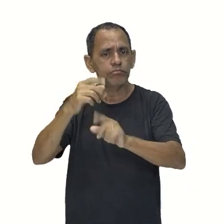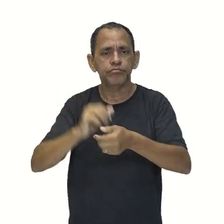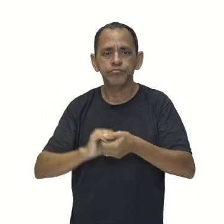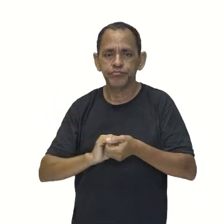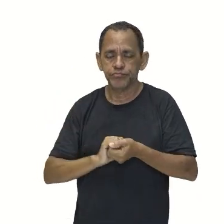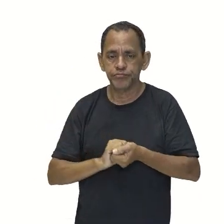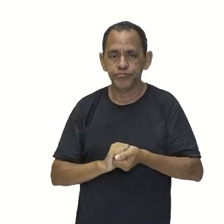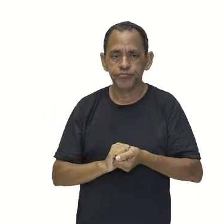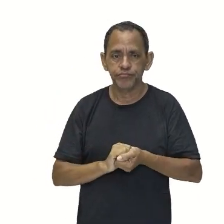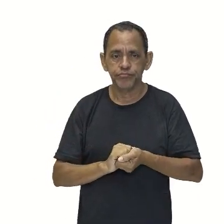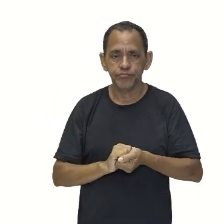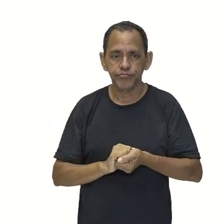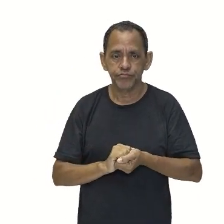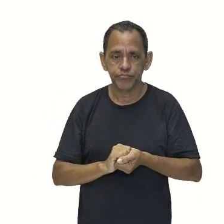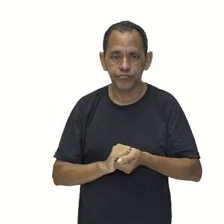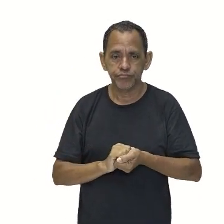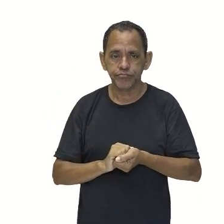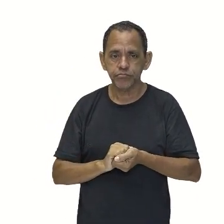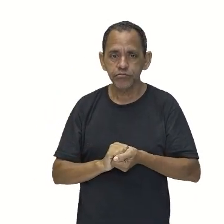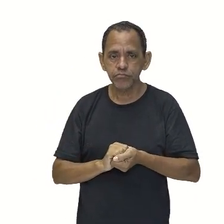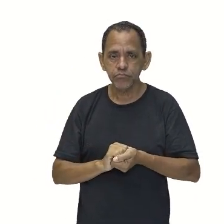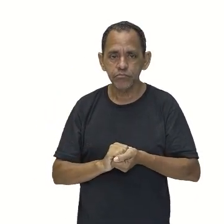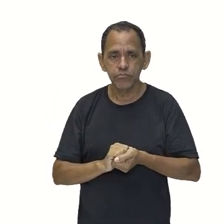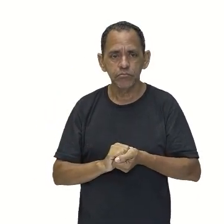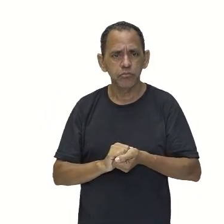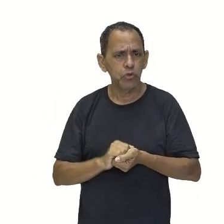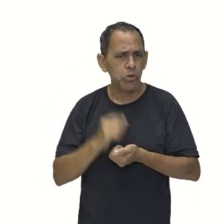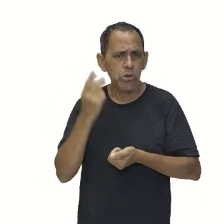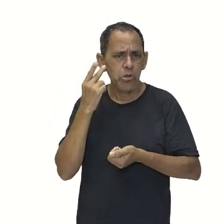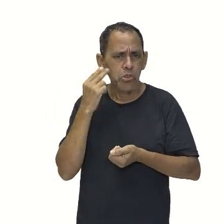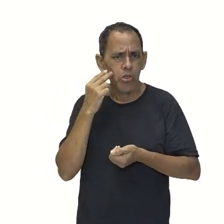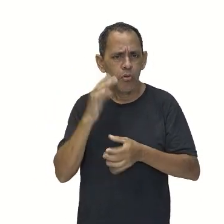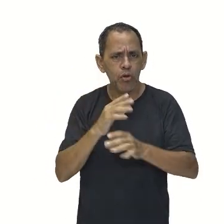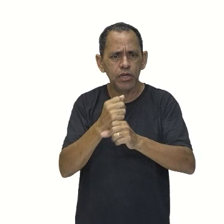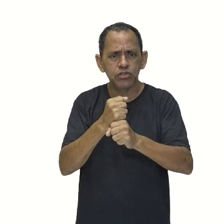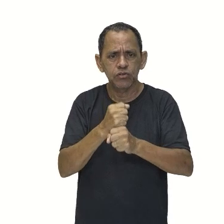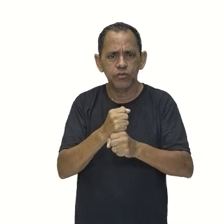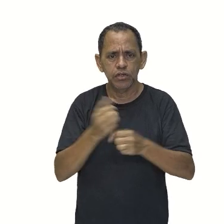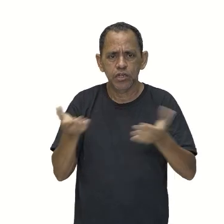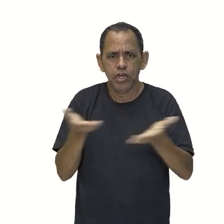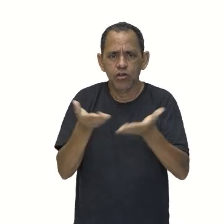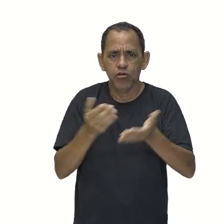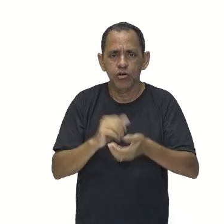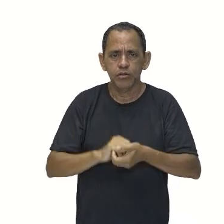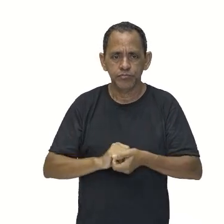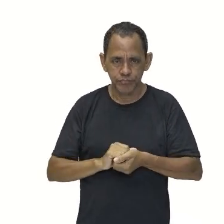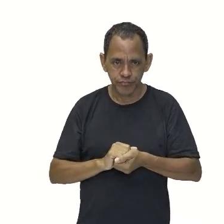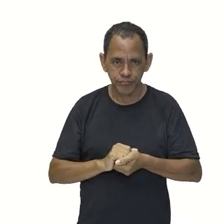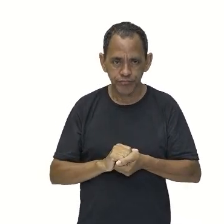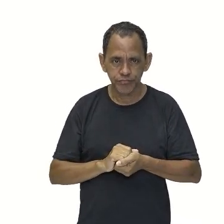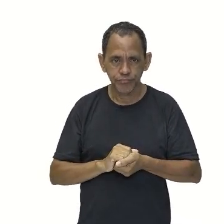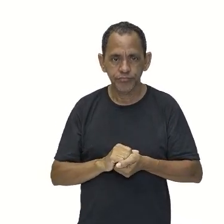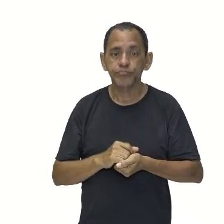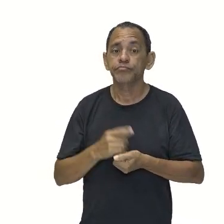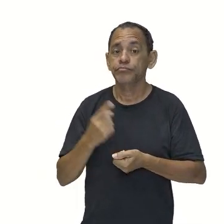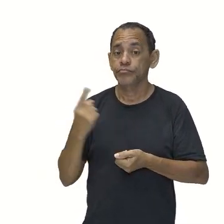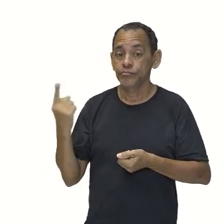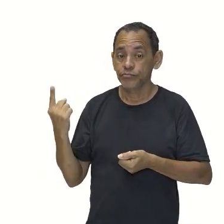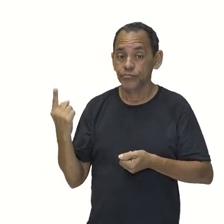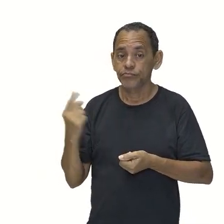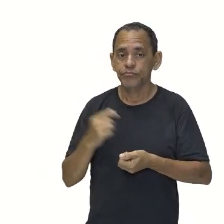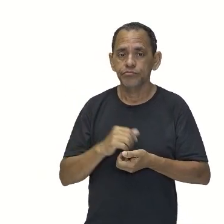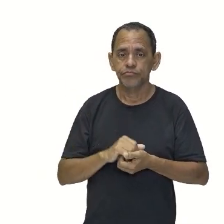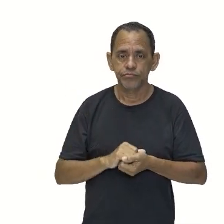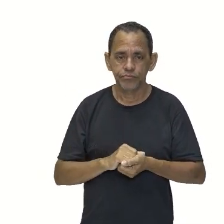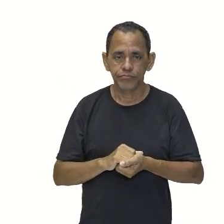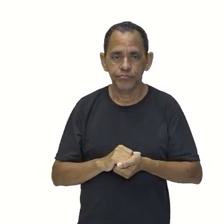ela. Então vamos a essa conta, conta normal. 0, 0, 0, pulou uma casa,